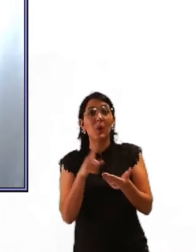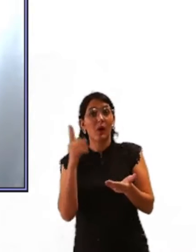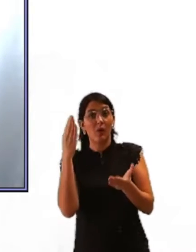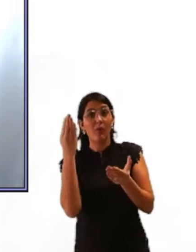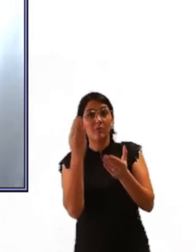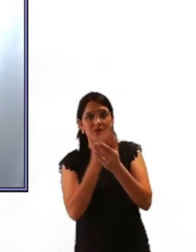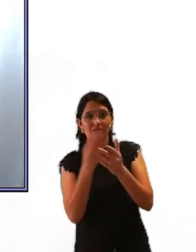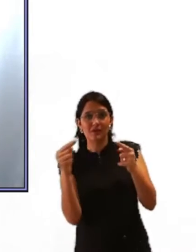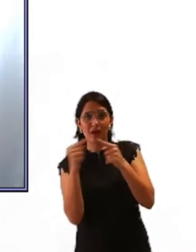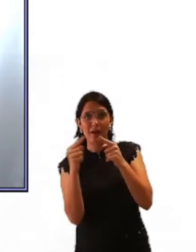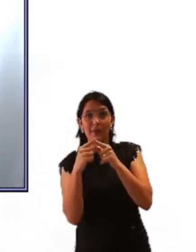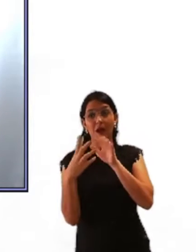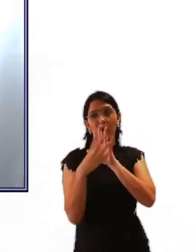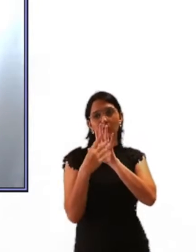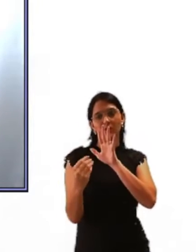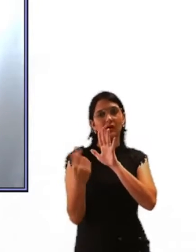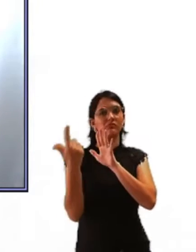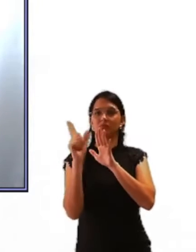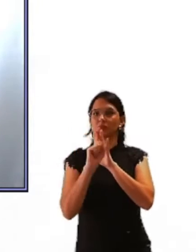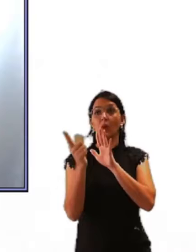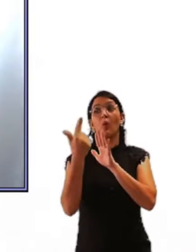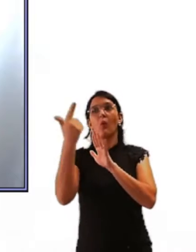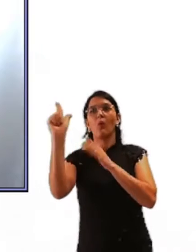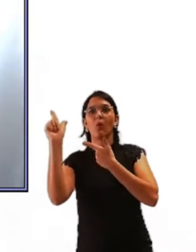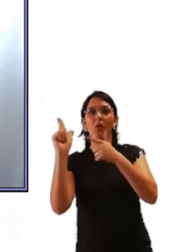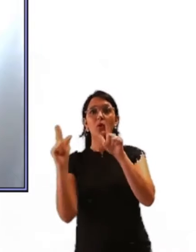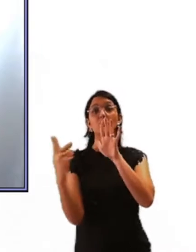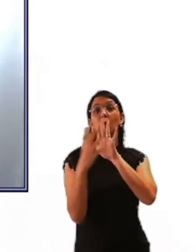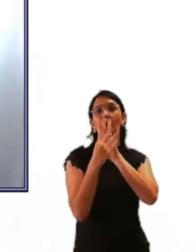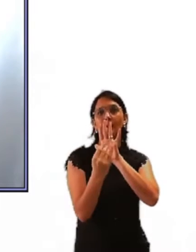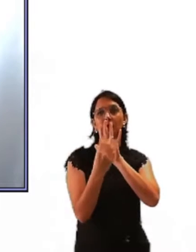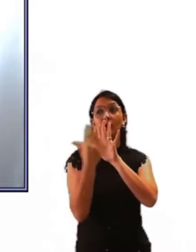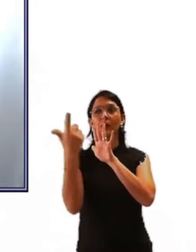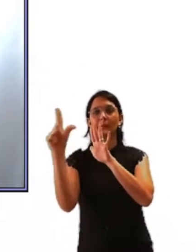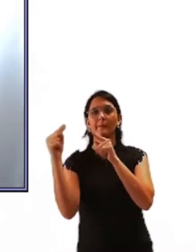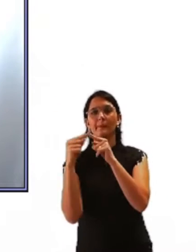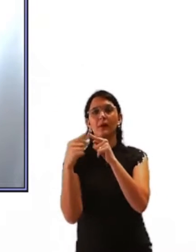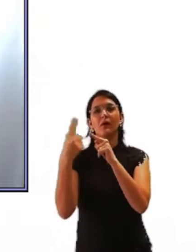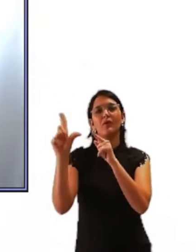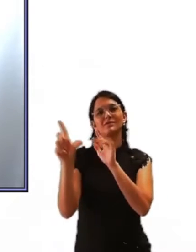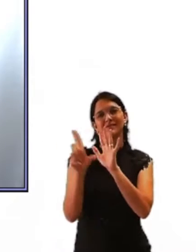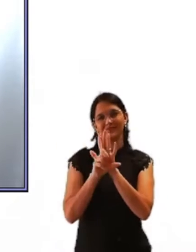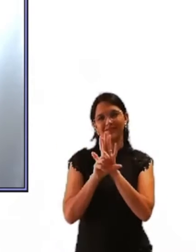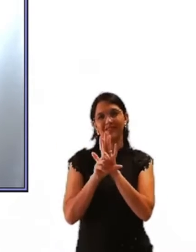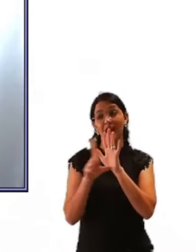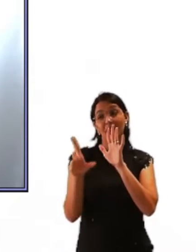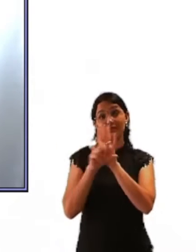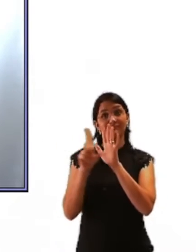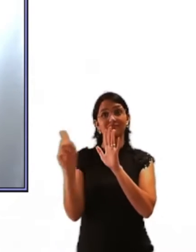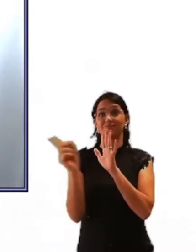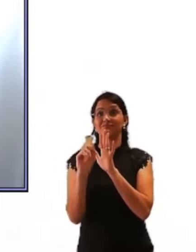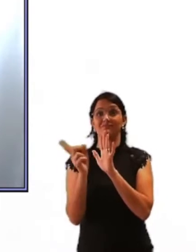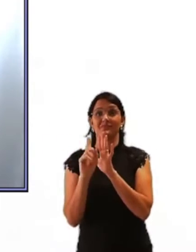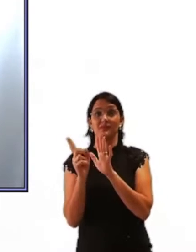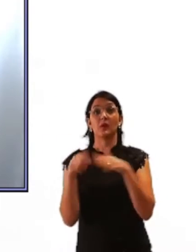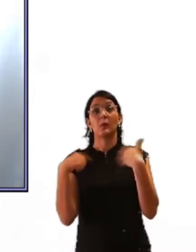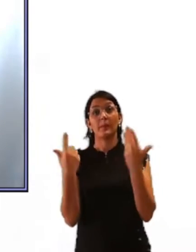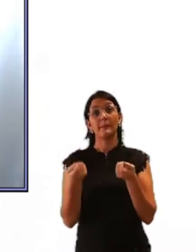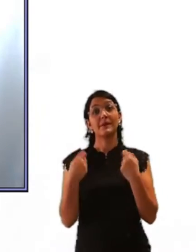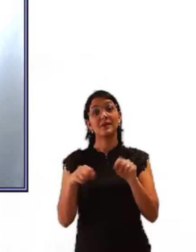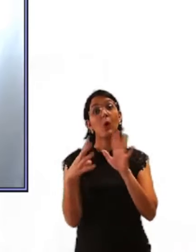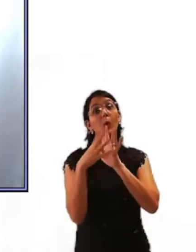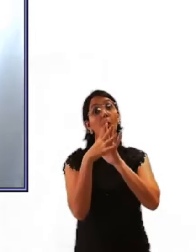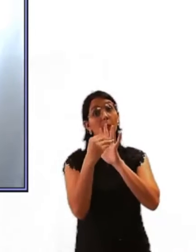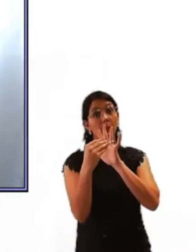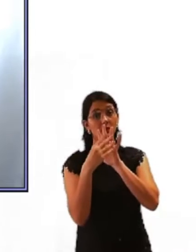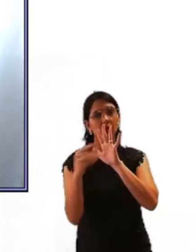um modelo legalista, certo? Então, o modelo legalista existe, o modelo legalista soluciona